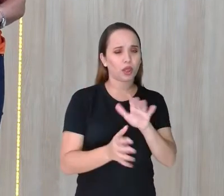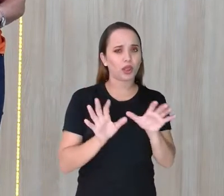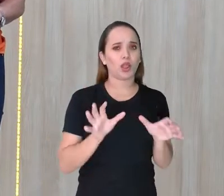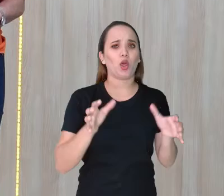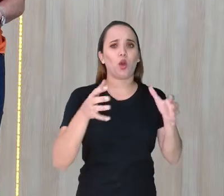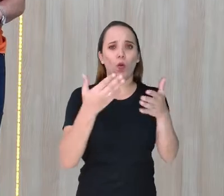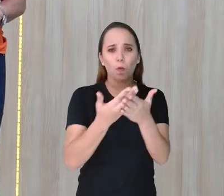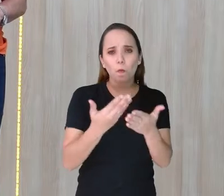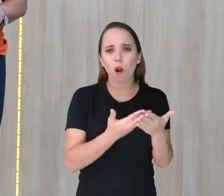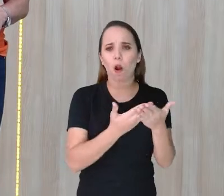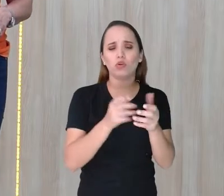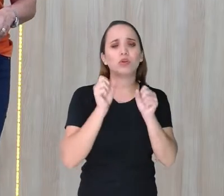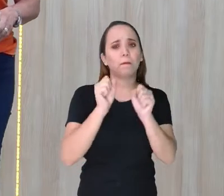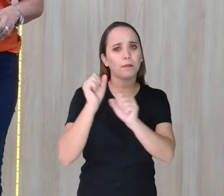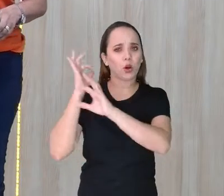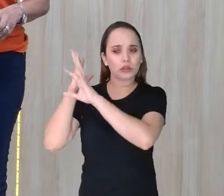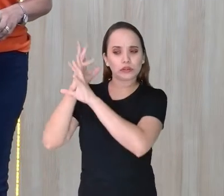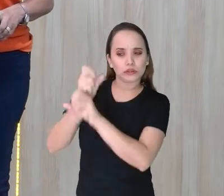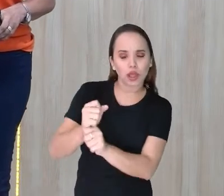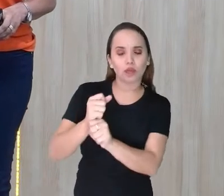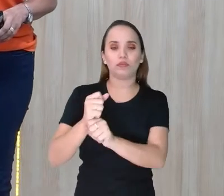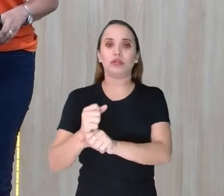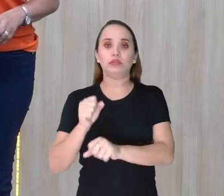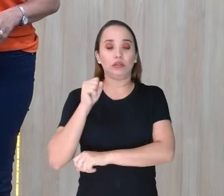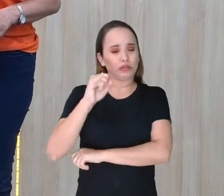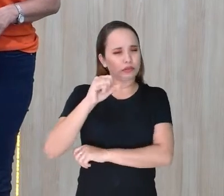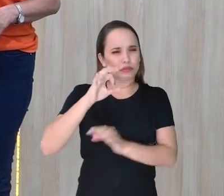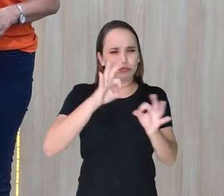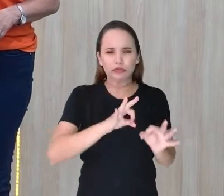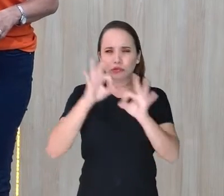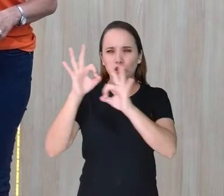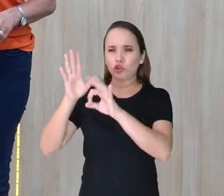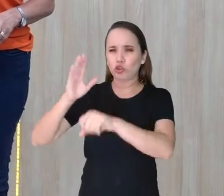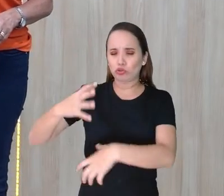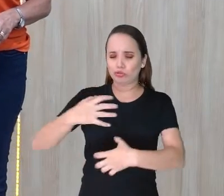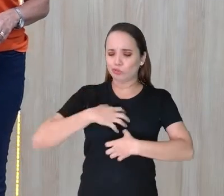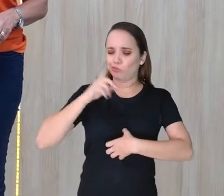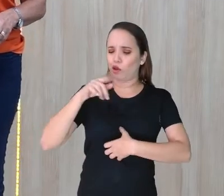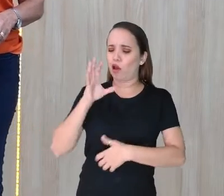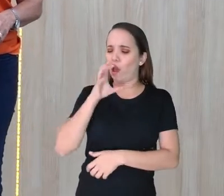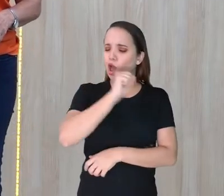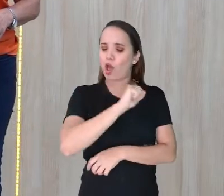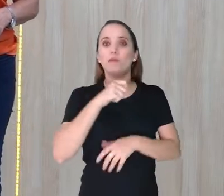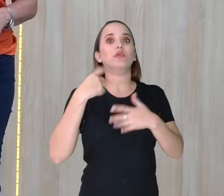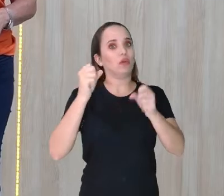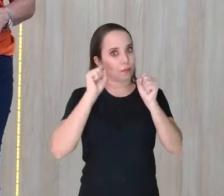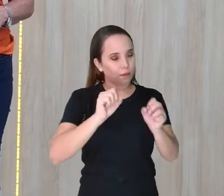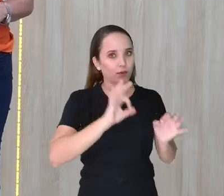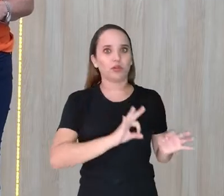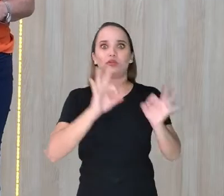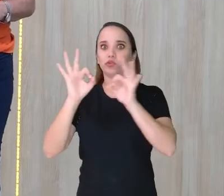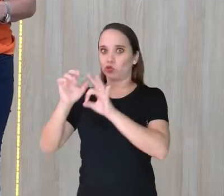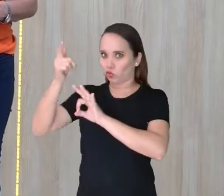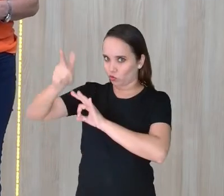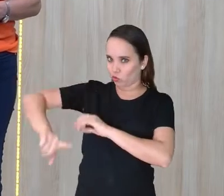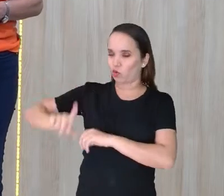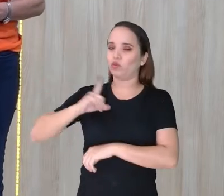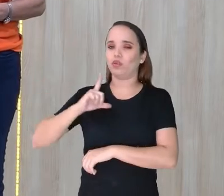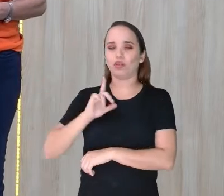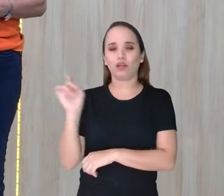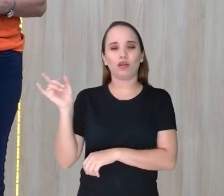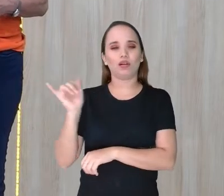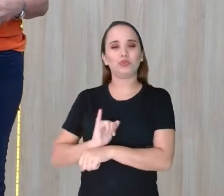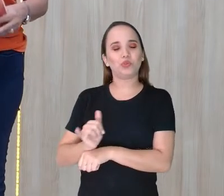pode revisar essa aula. Se você viu que foi muito rápido também, você pode voltar essa aula, que ela vai estar disponível no YouTube, tá